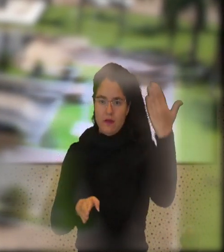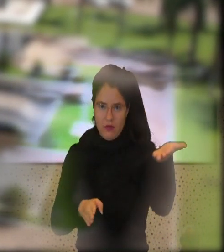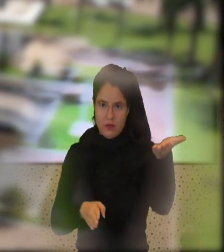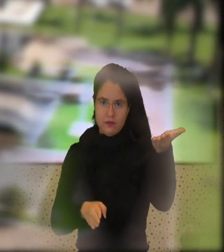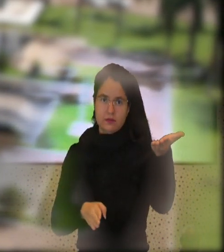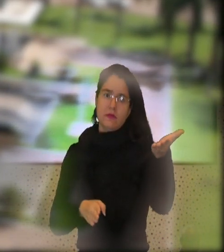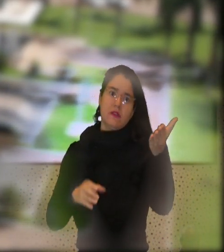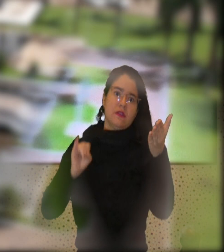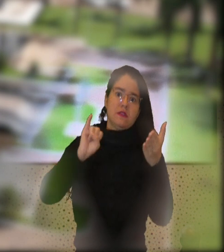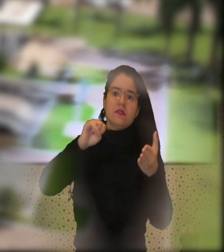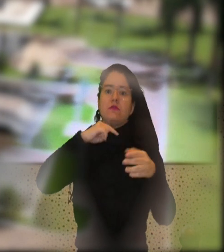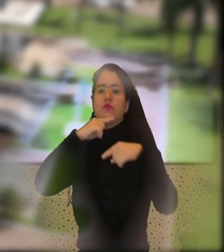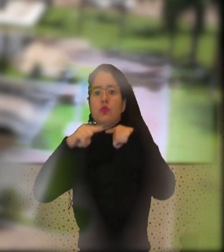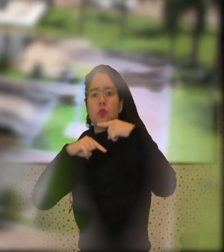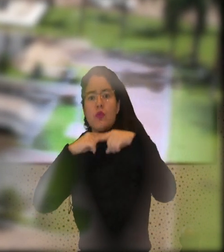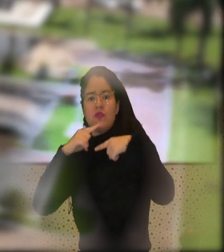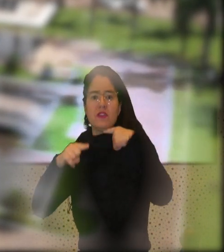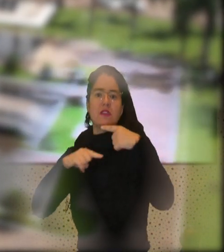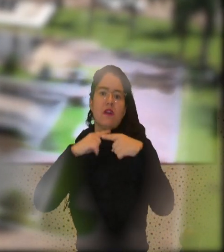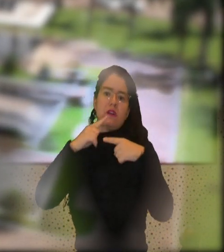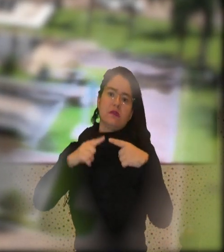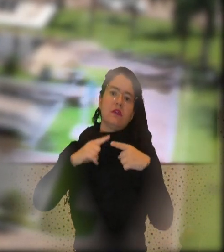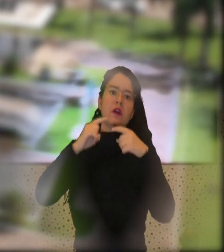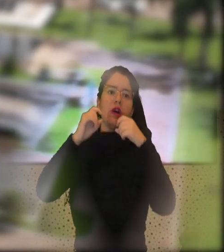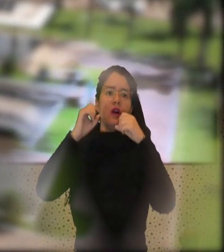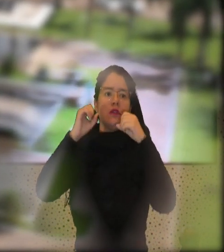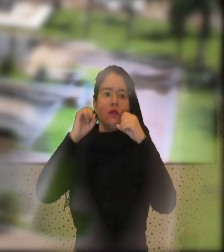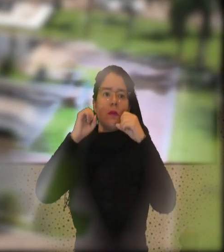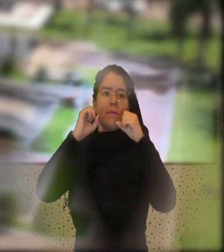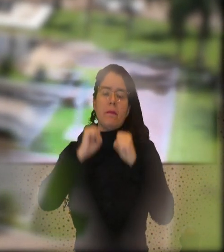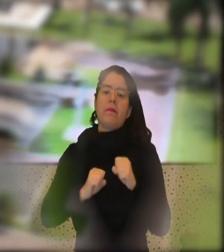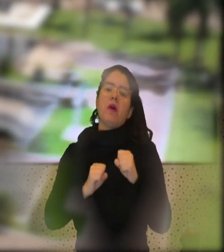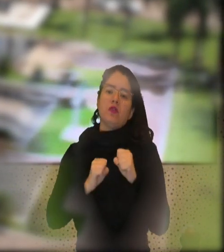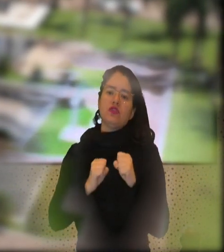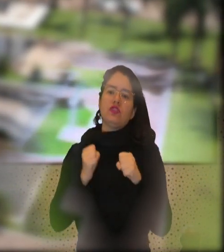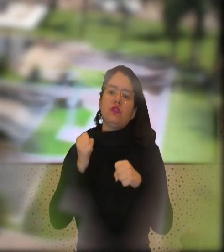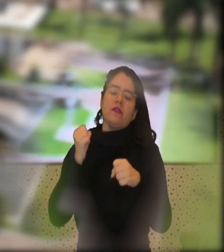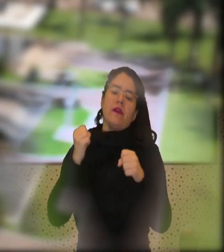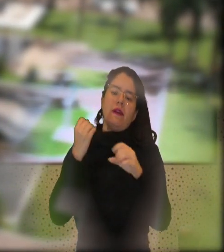Informações e esclarecimentos podem ser solicitadas pelo e-mail